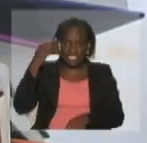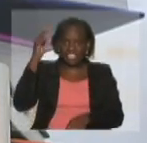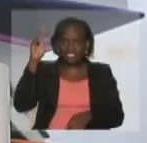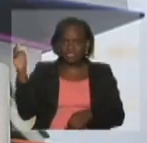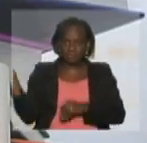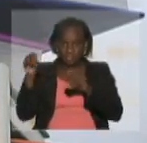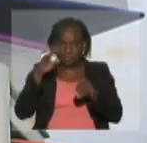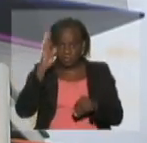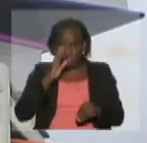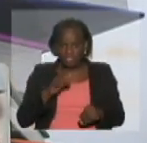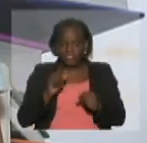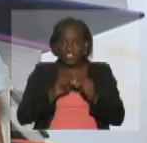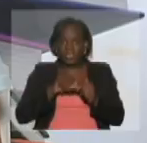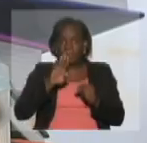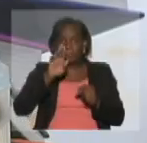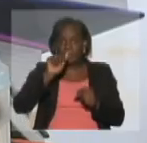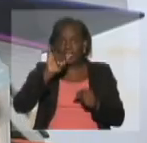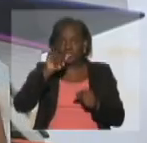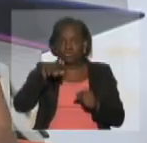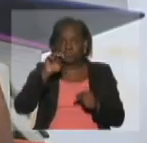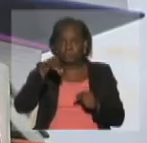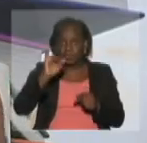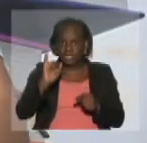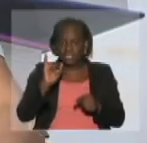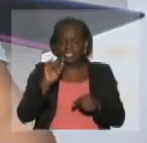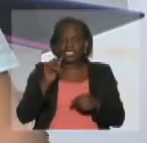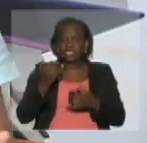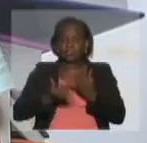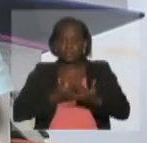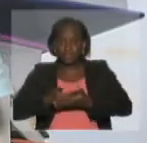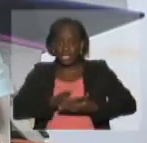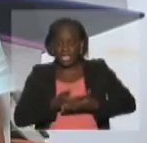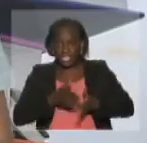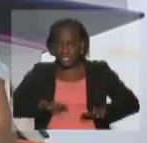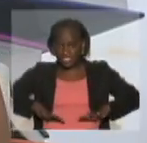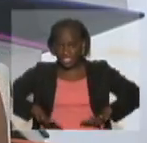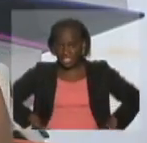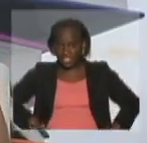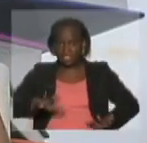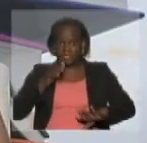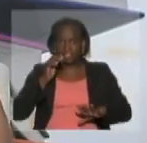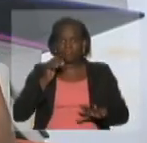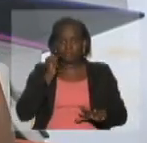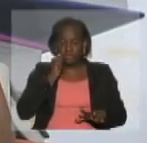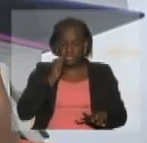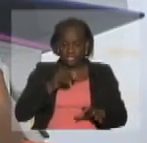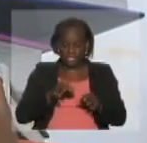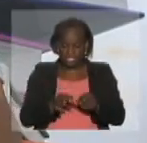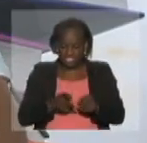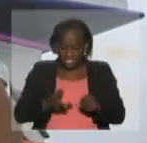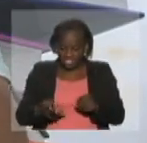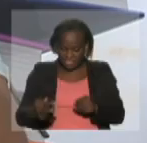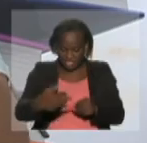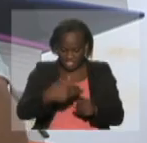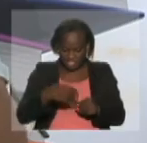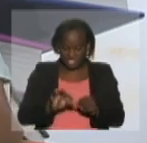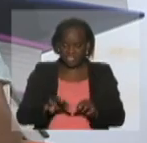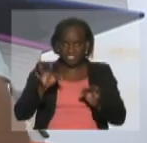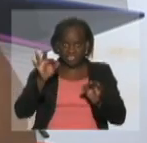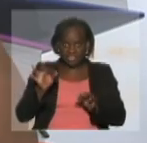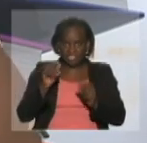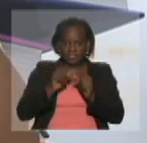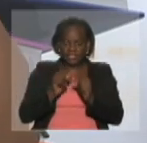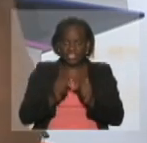faziam muito a baiomi, que é um boneco da tira da saia da mulher, onde ela faz dessa tira,